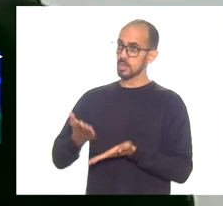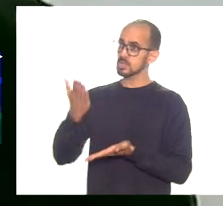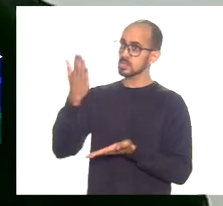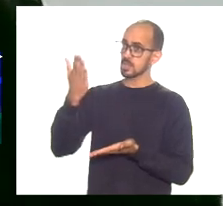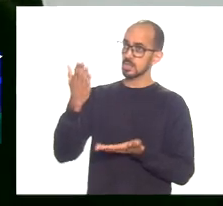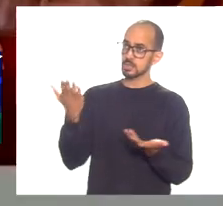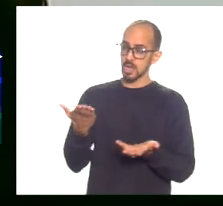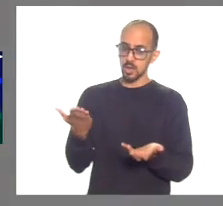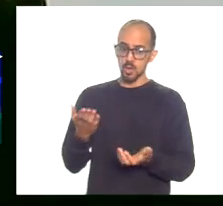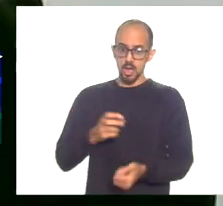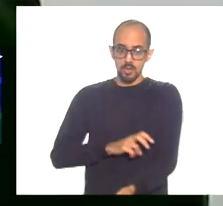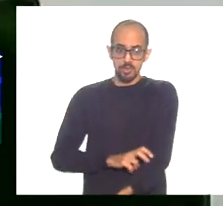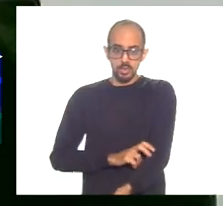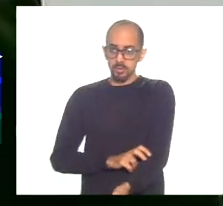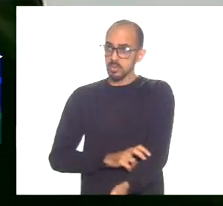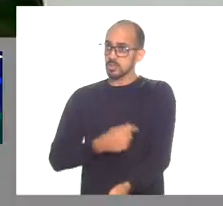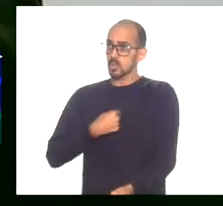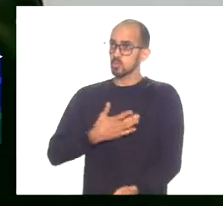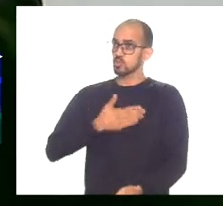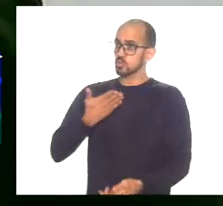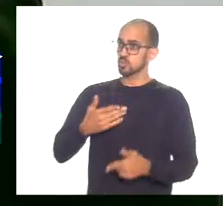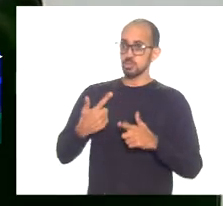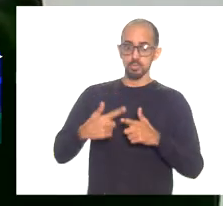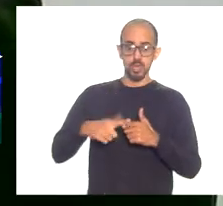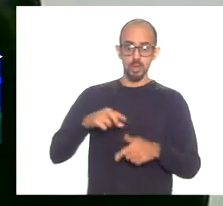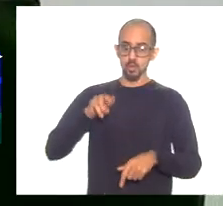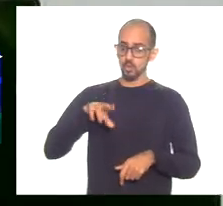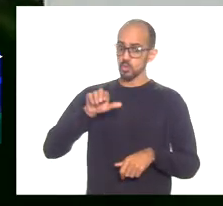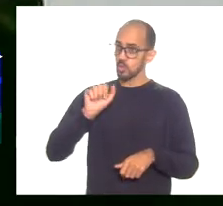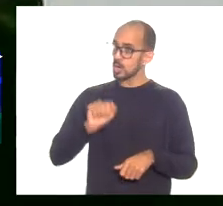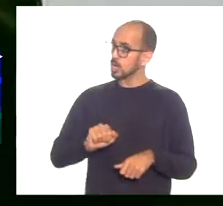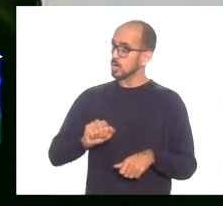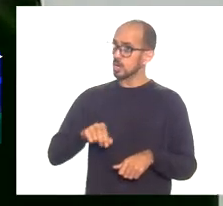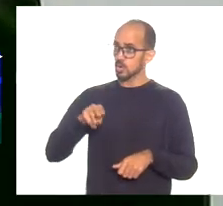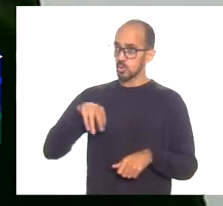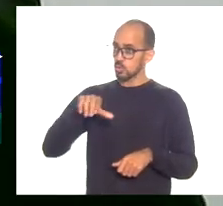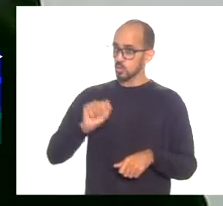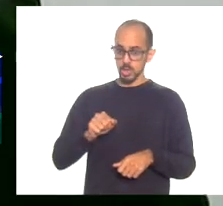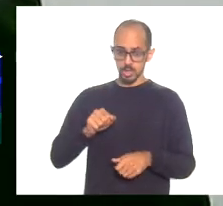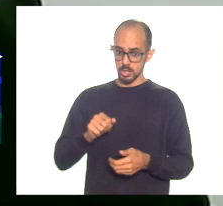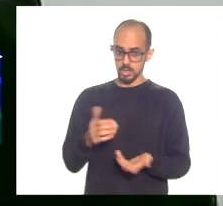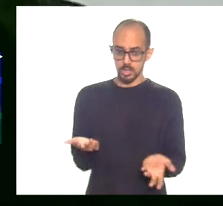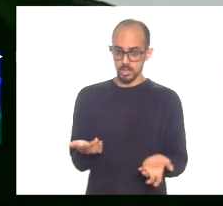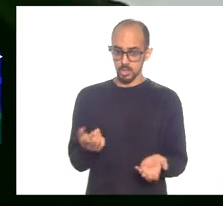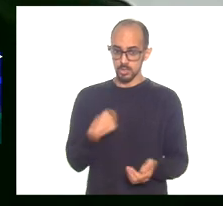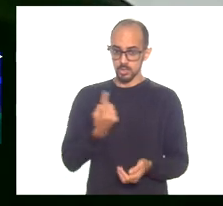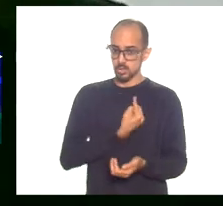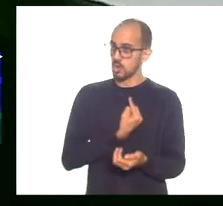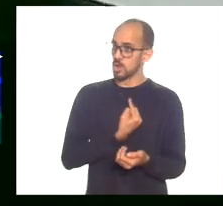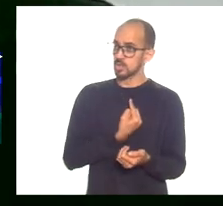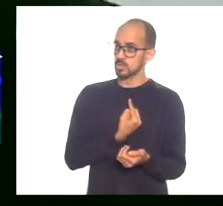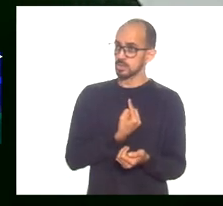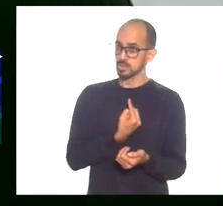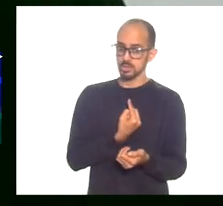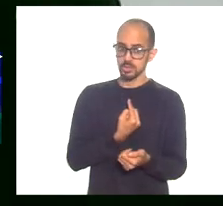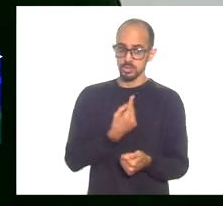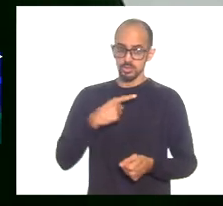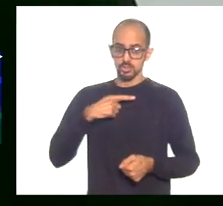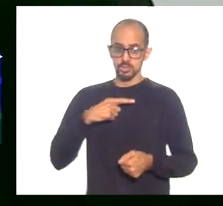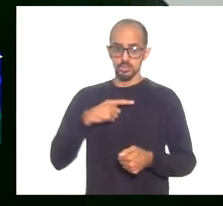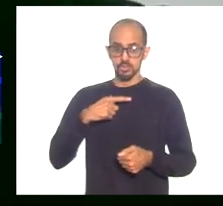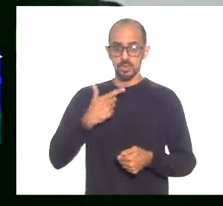e me surpreendi porque em nenhum momento e nenhuma mesmo nós levamos